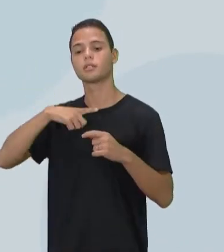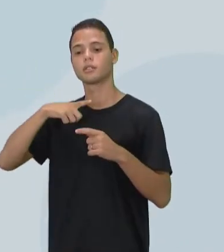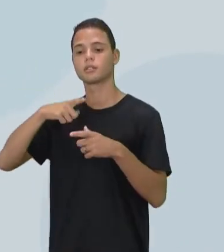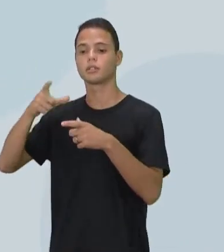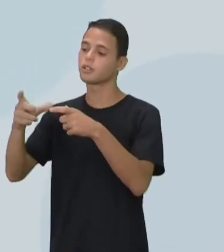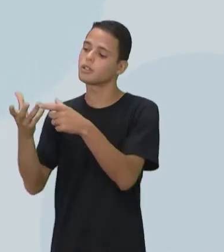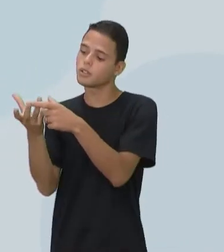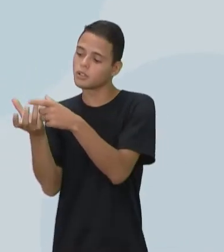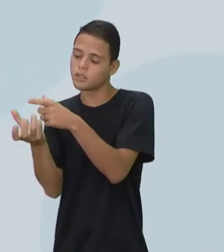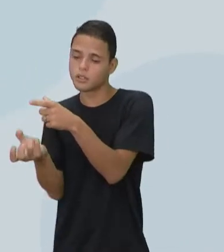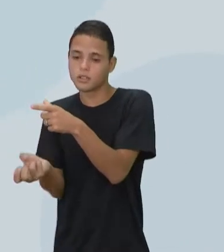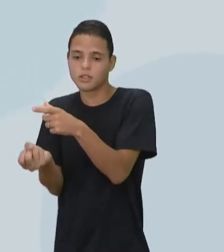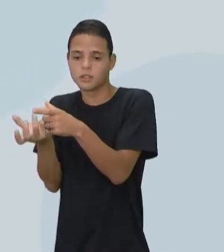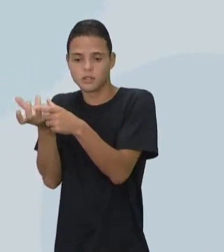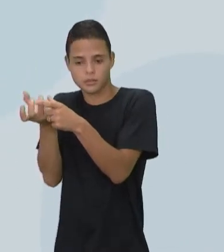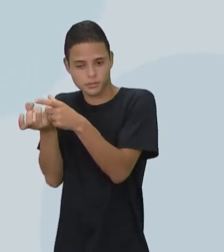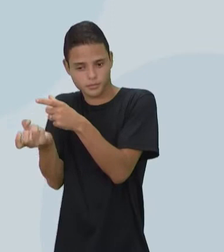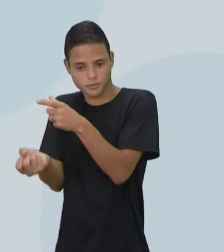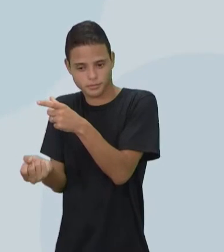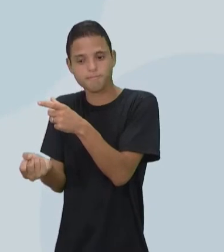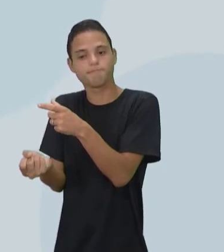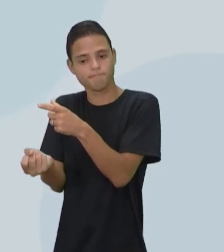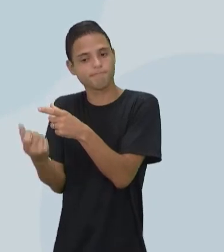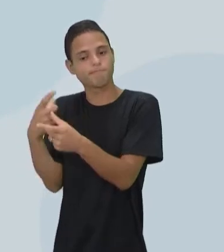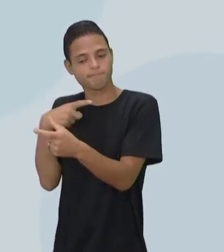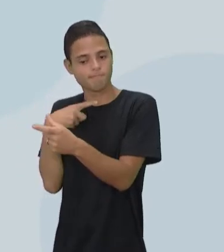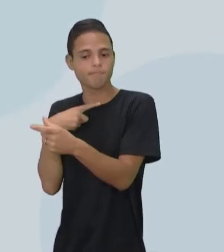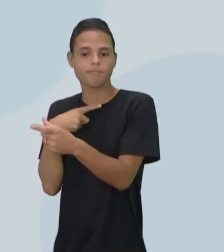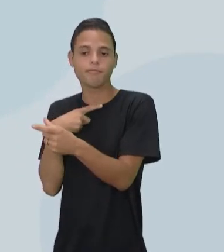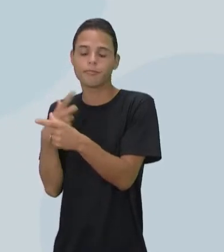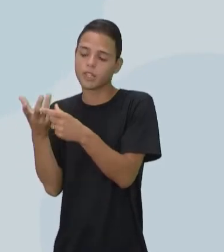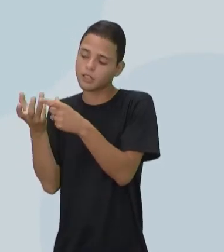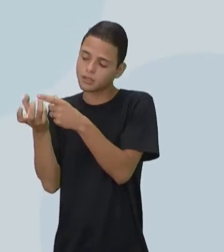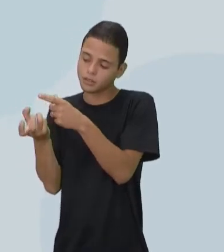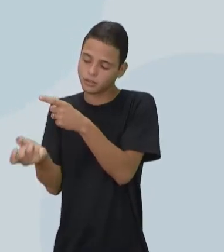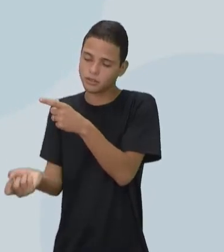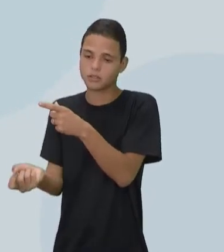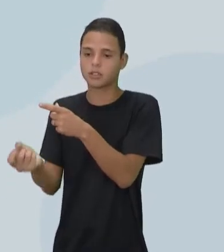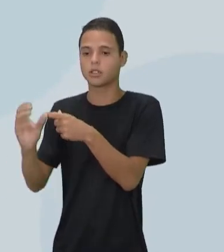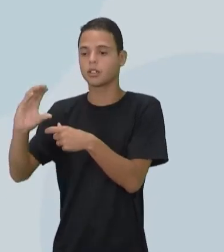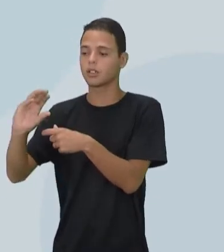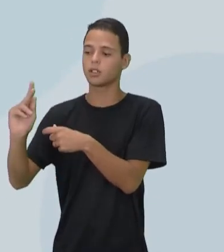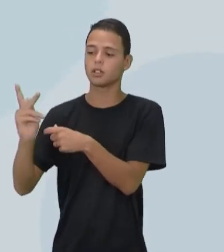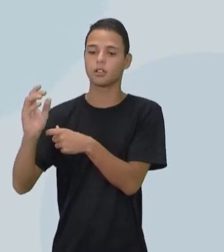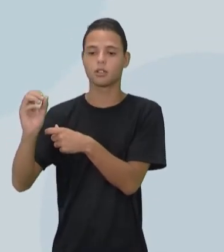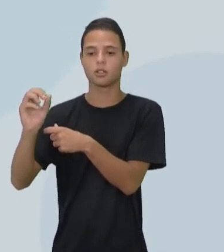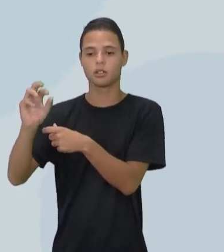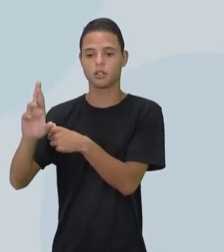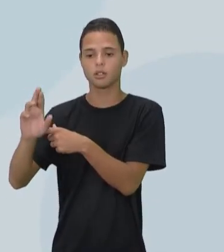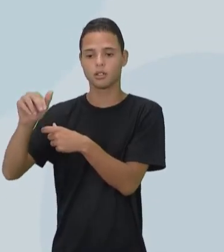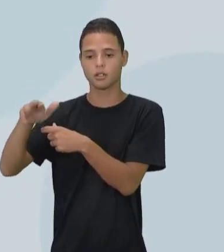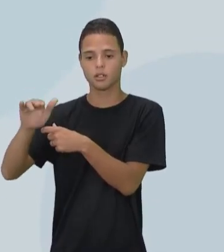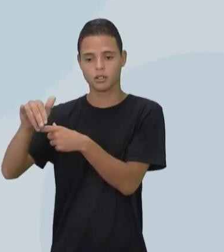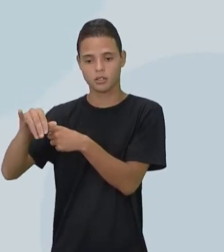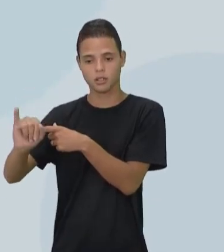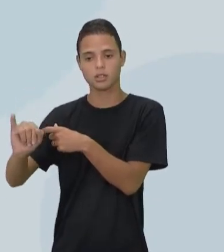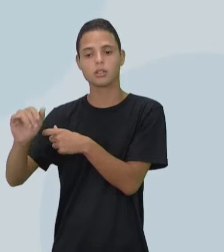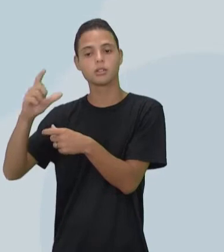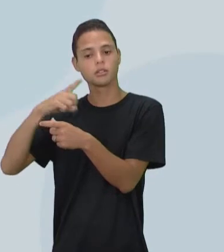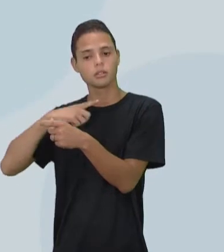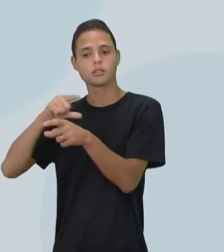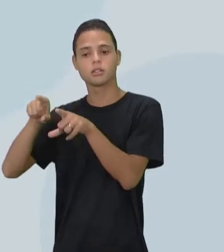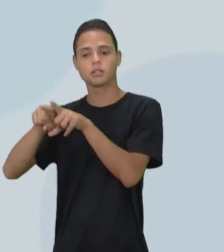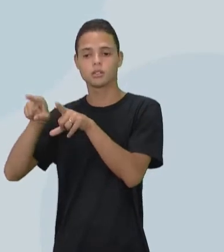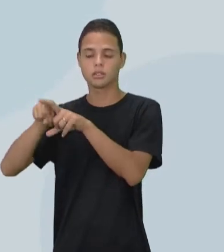então eles não deixam esse chorume acumulado, enfim, eles drenam esse chorume. Existe um sistema também de drenagem